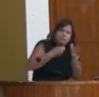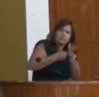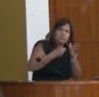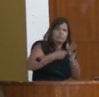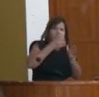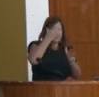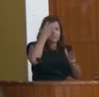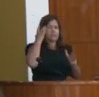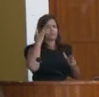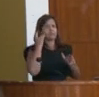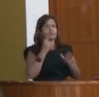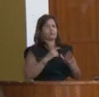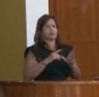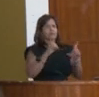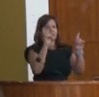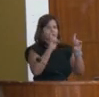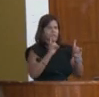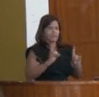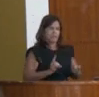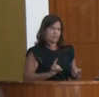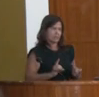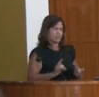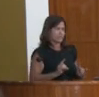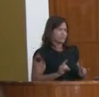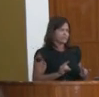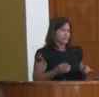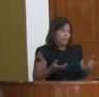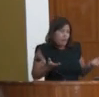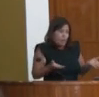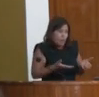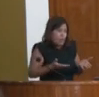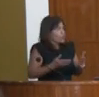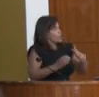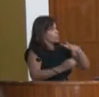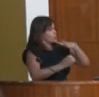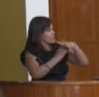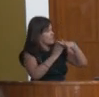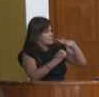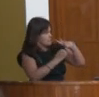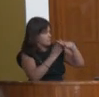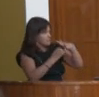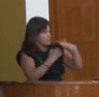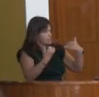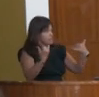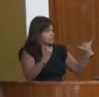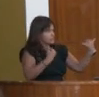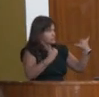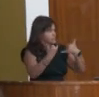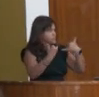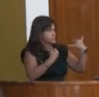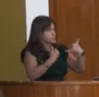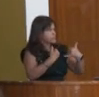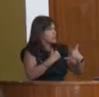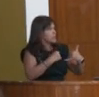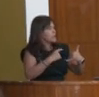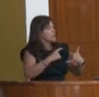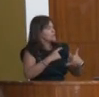deficiência. E o que a gente mais ouve é que as empresas só oferecem essas vagas,